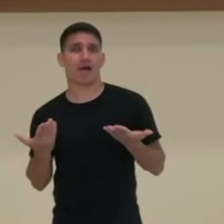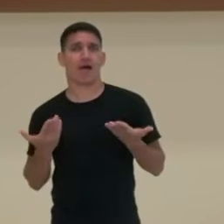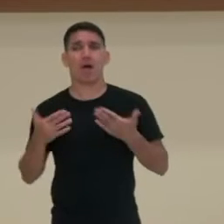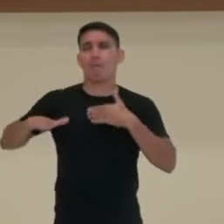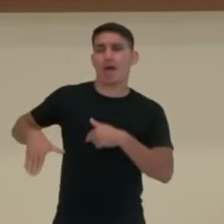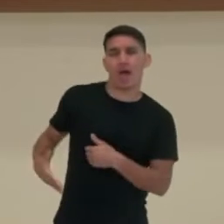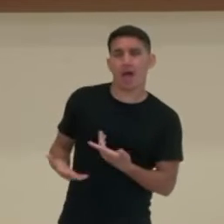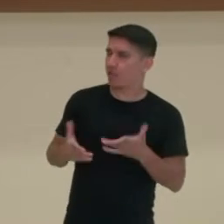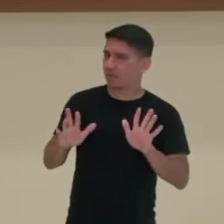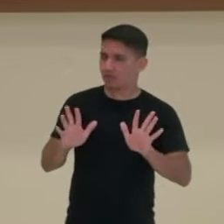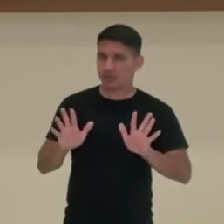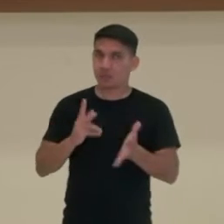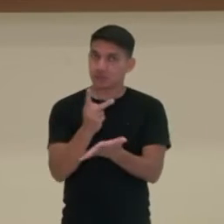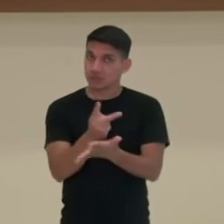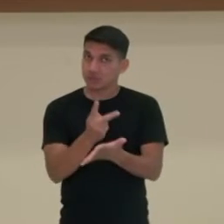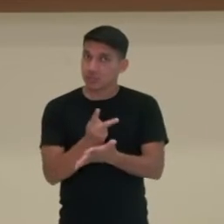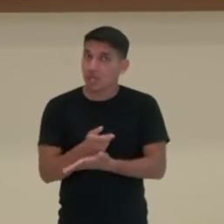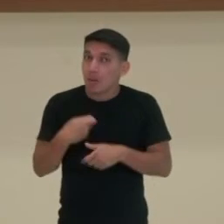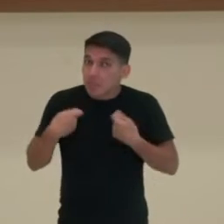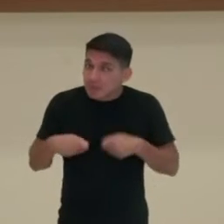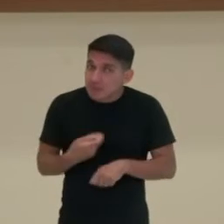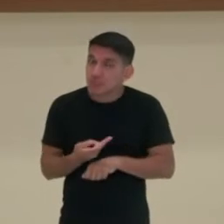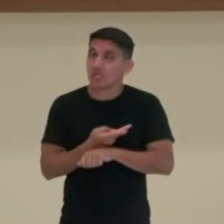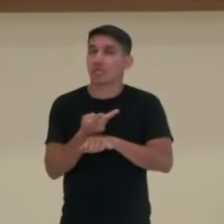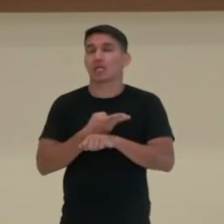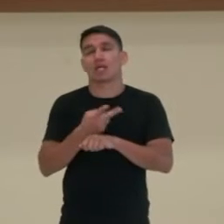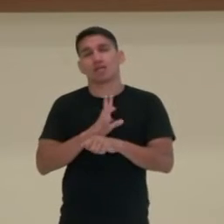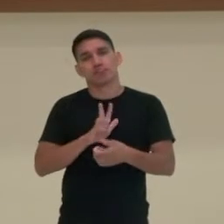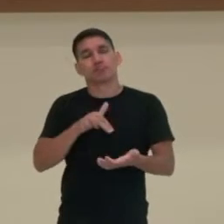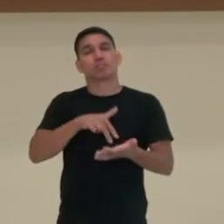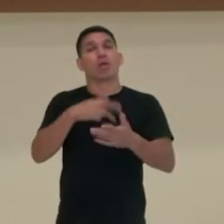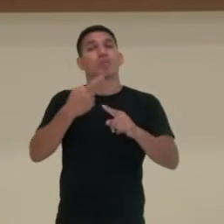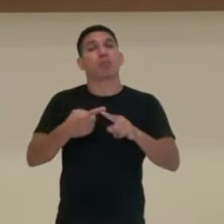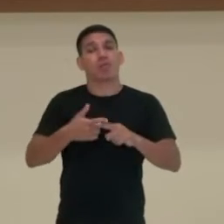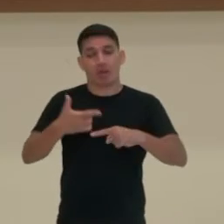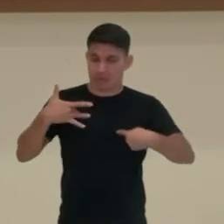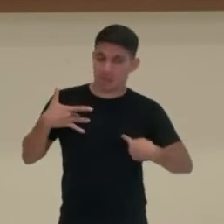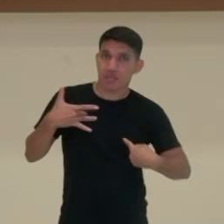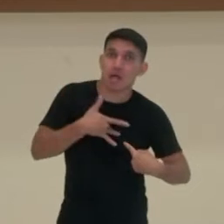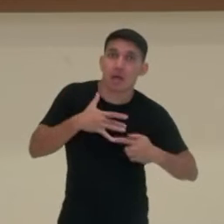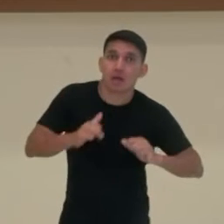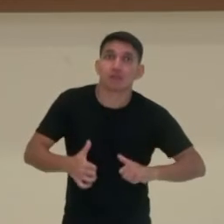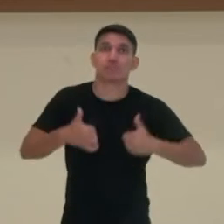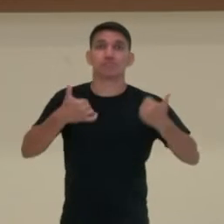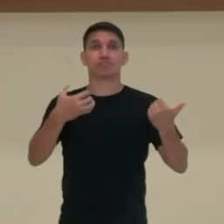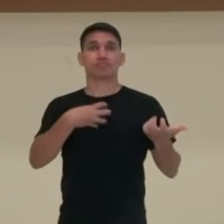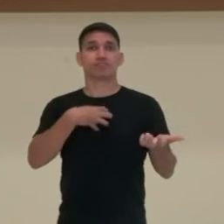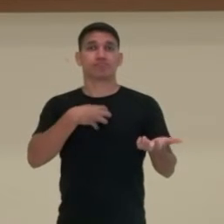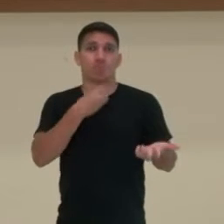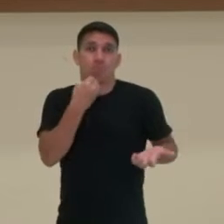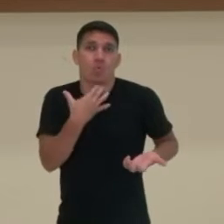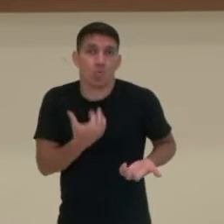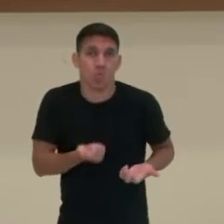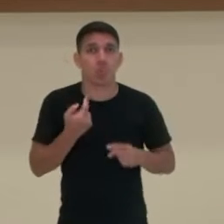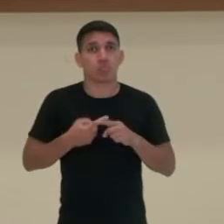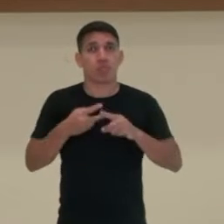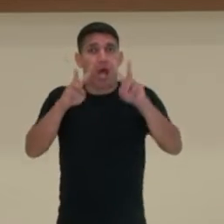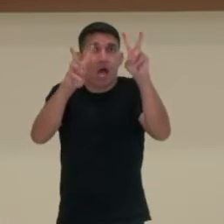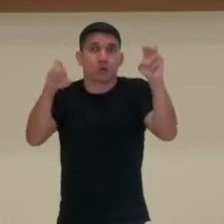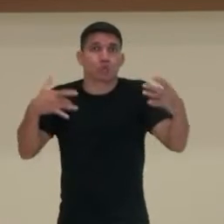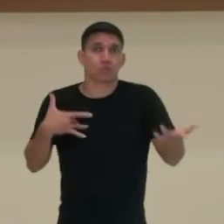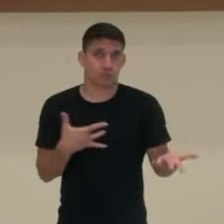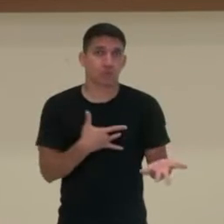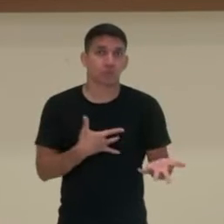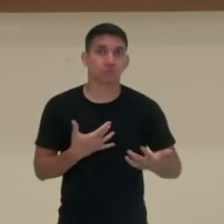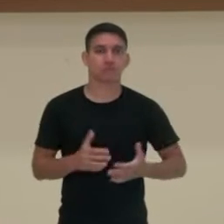pelo contrário. Deveria buscar essas academias para ser saudável, para se sentir bem, né? Por questões de saúde mesmo,